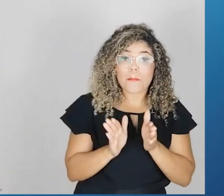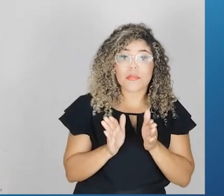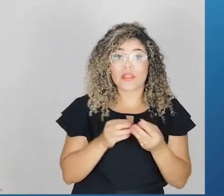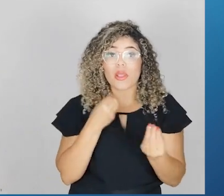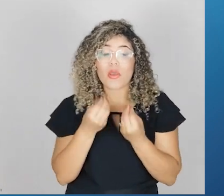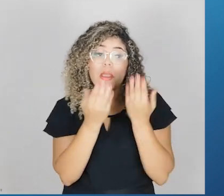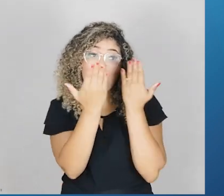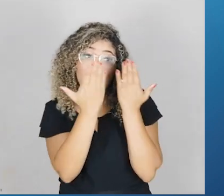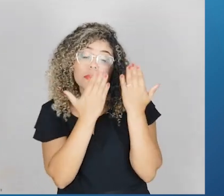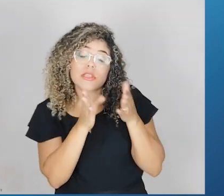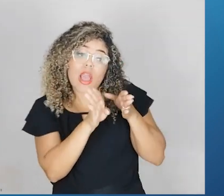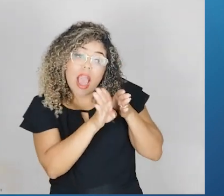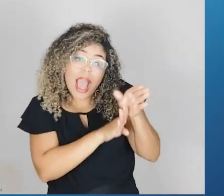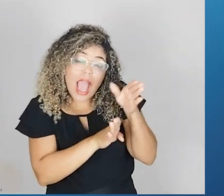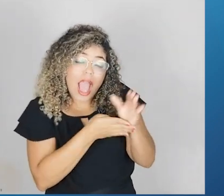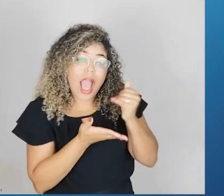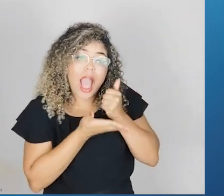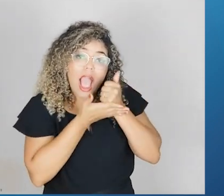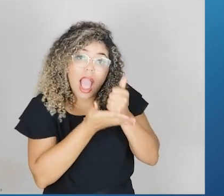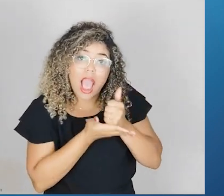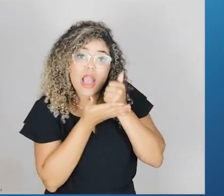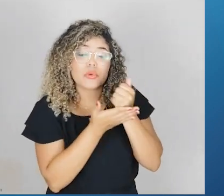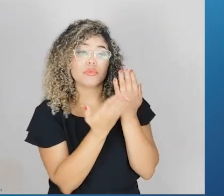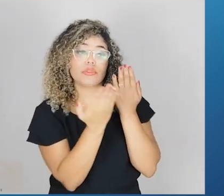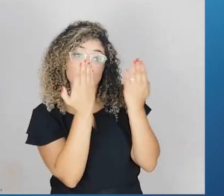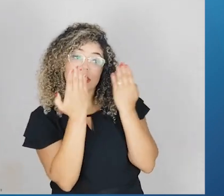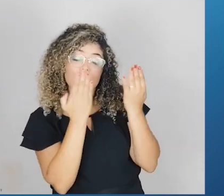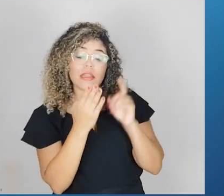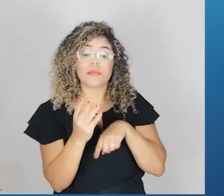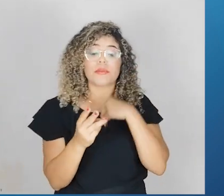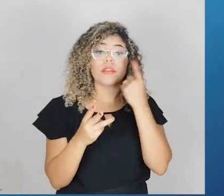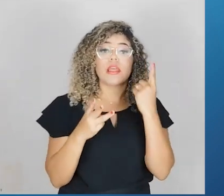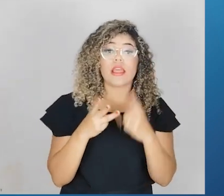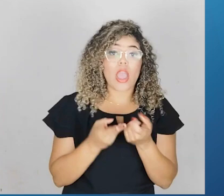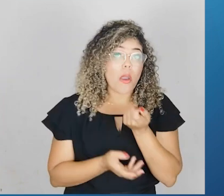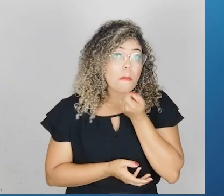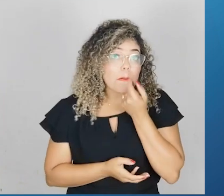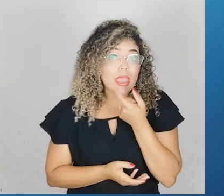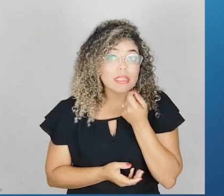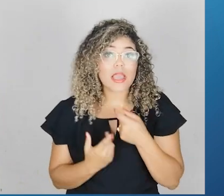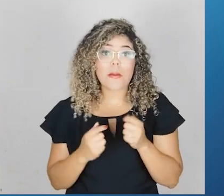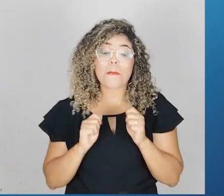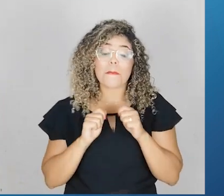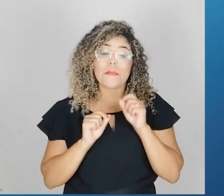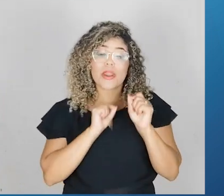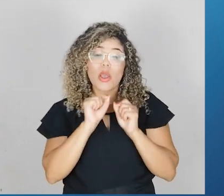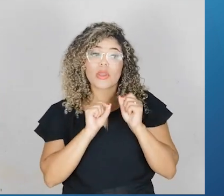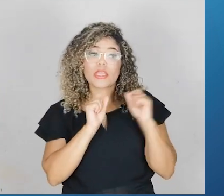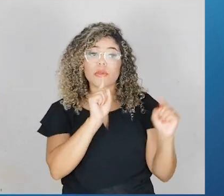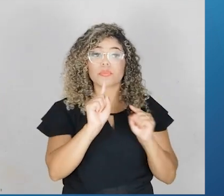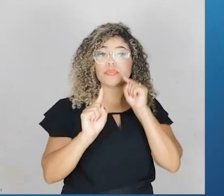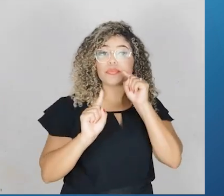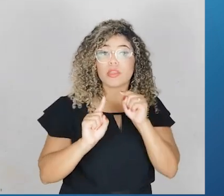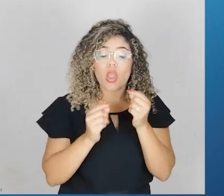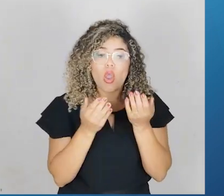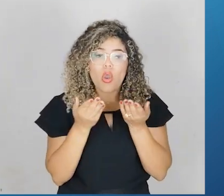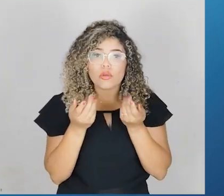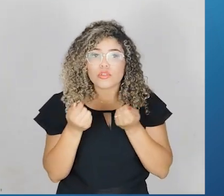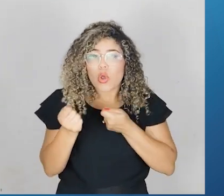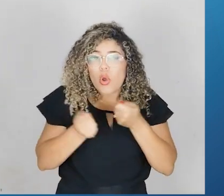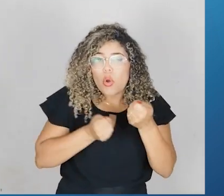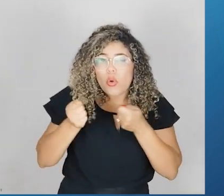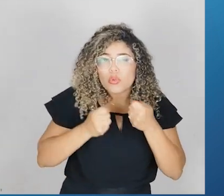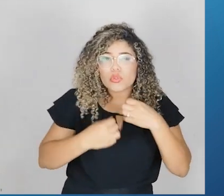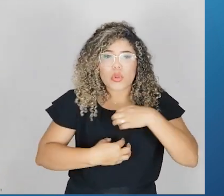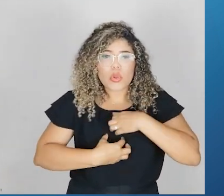a psicologia, ajudando nessa terapia. Medicamentos para fazer o controle dos